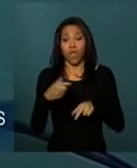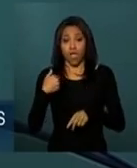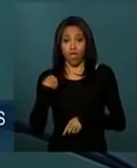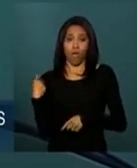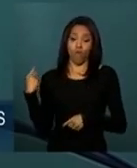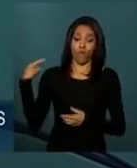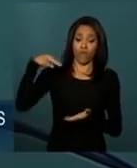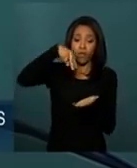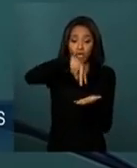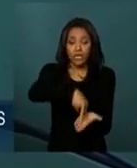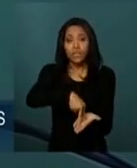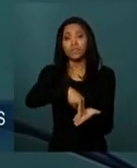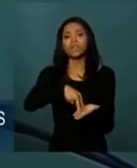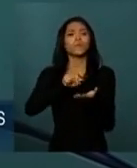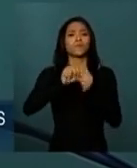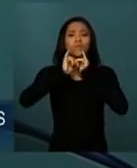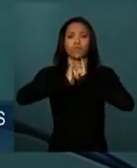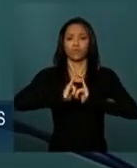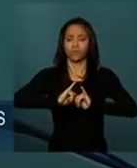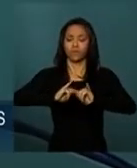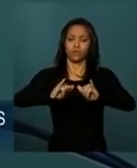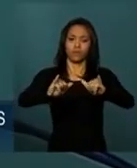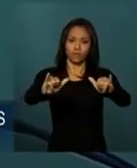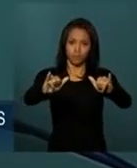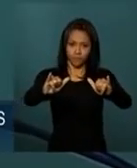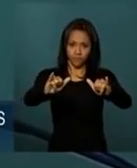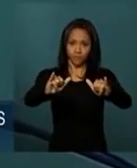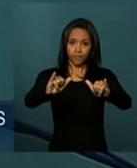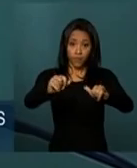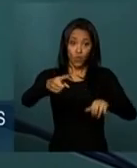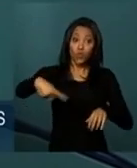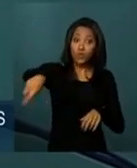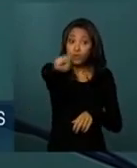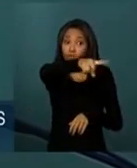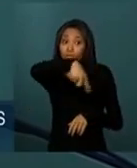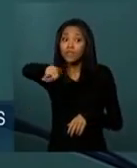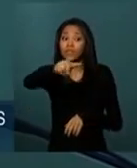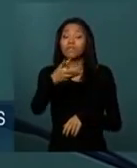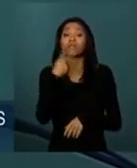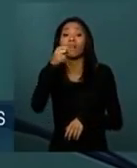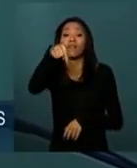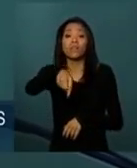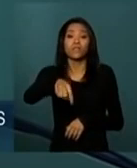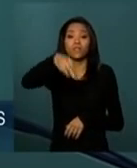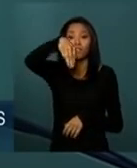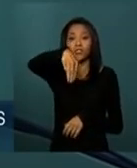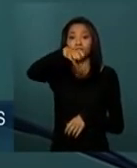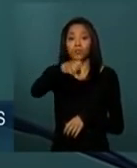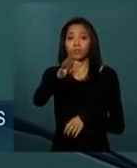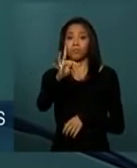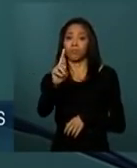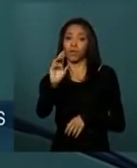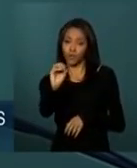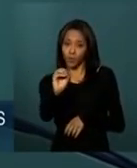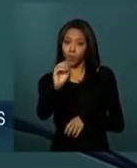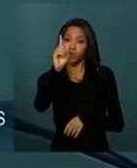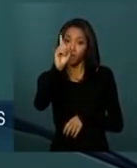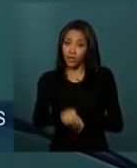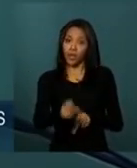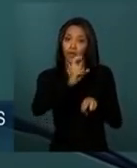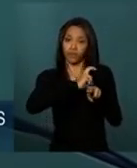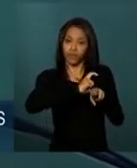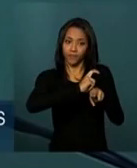aqui pessoalmente lançar o que vocês chamam de metrô, que é o metrô de